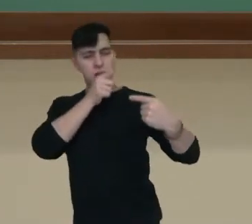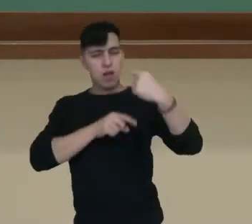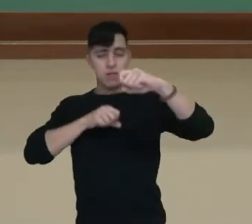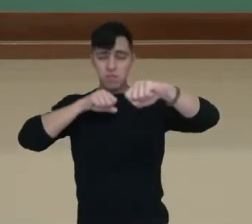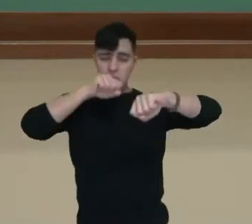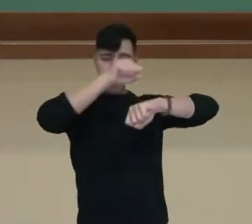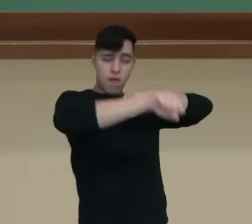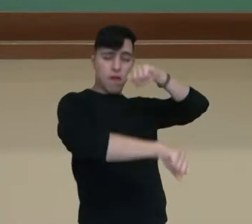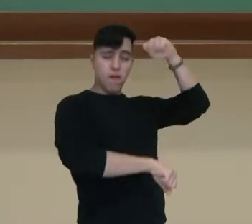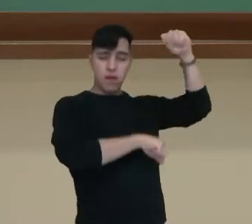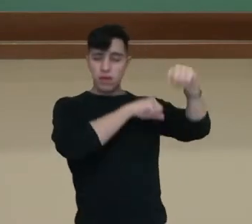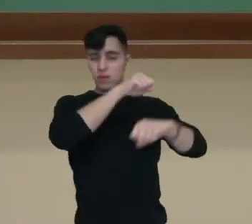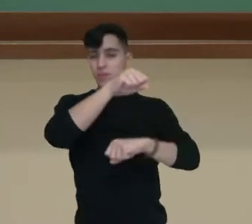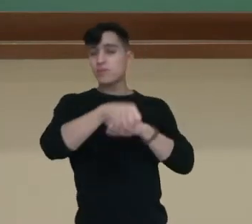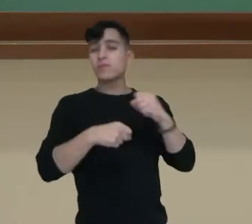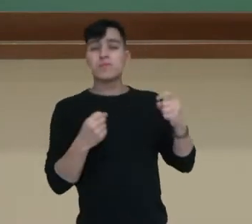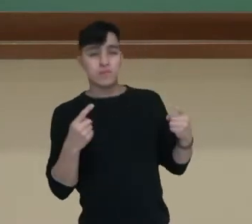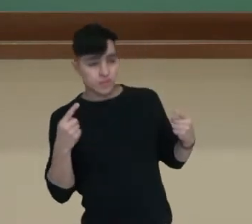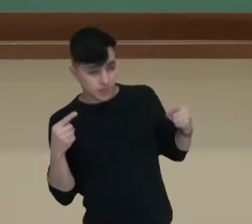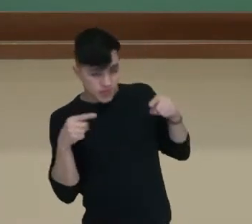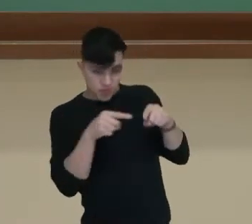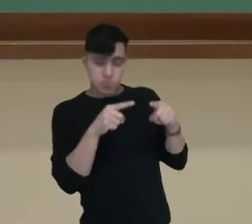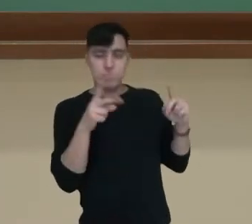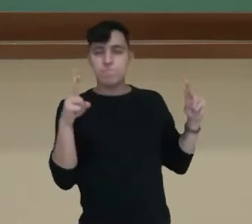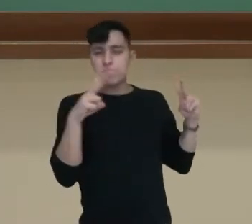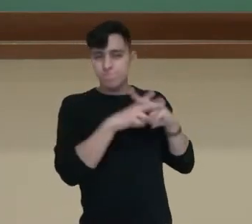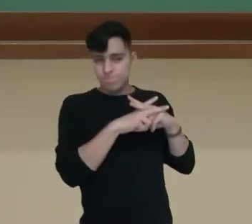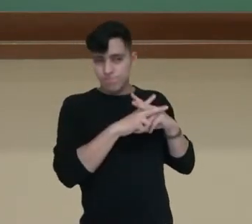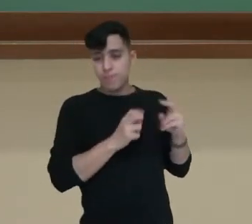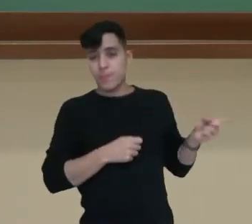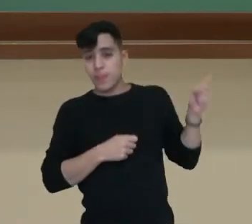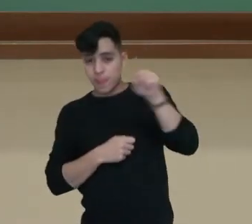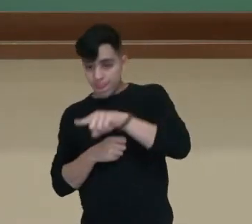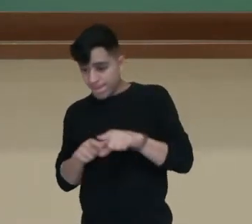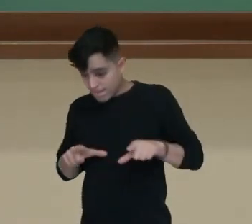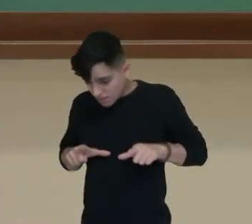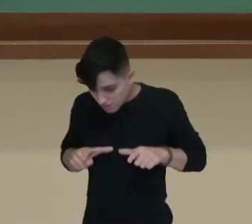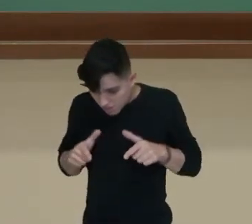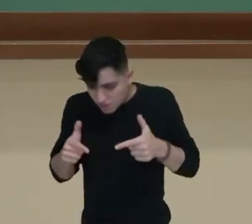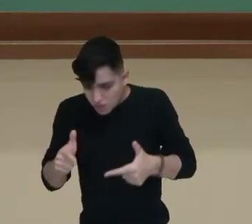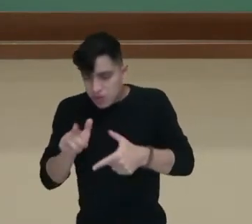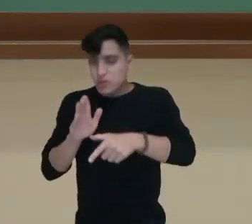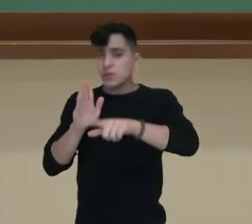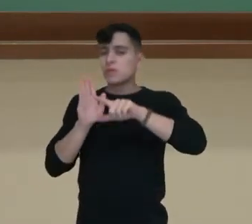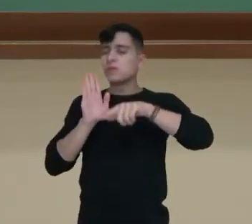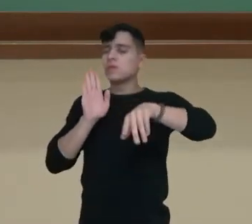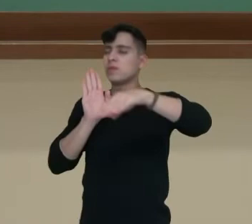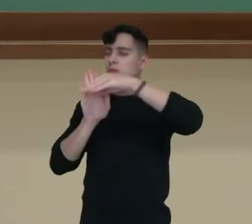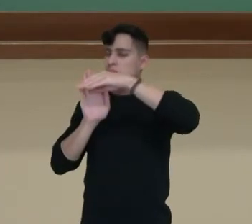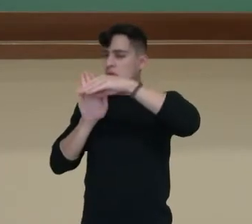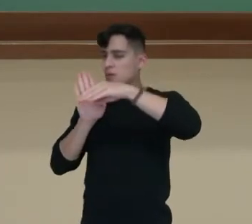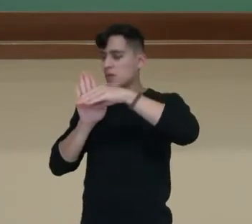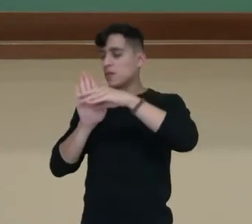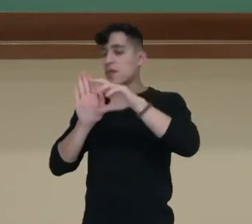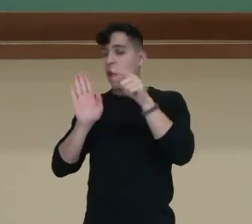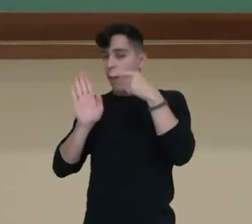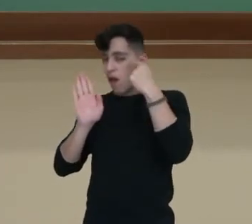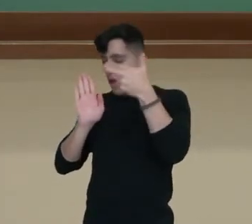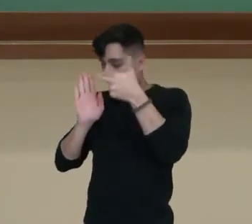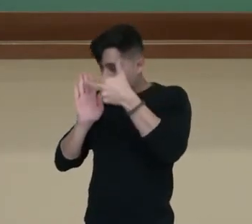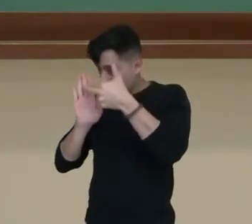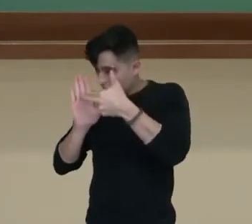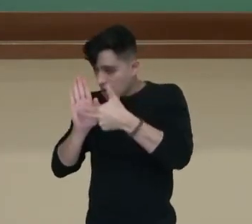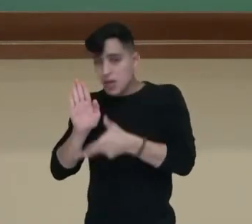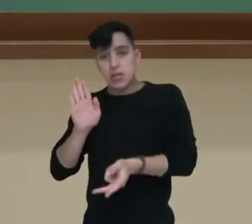chute. E isso para mim é uma briga. Uma luta, ela é pré-definida, ela tem regras, você não